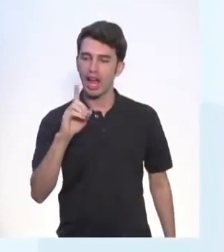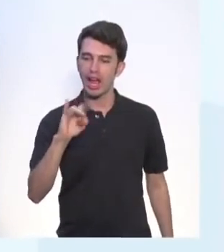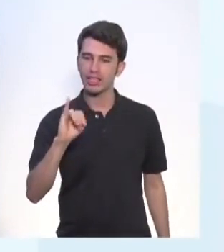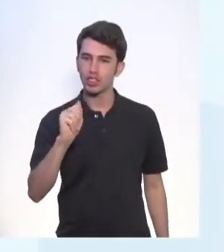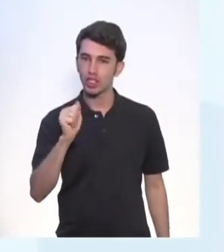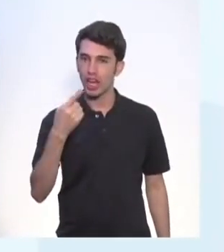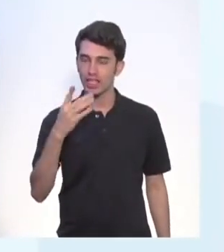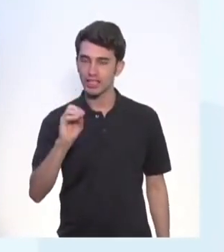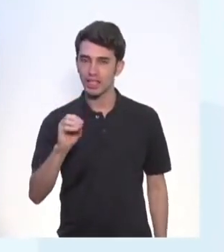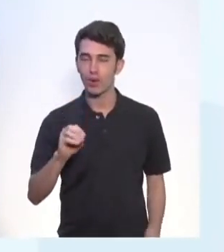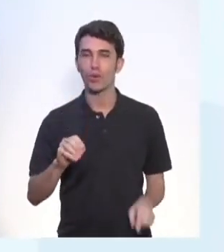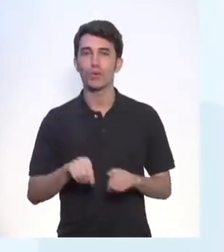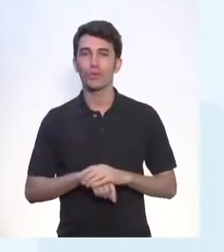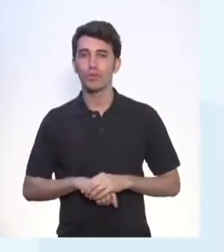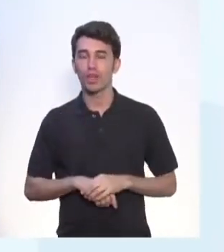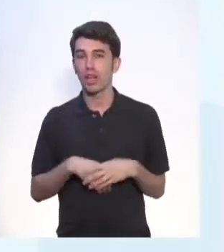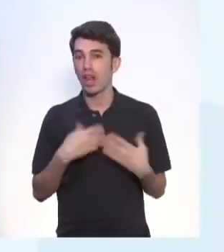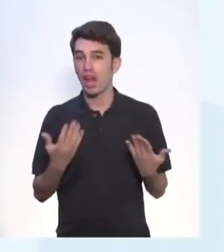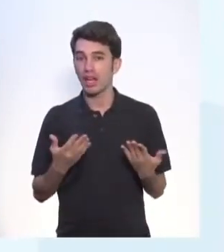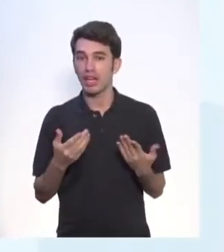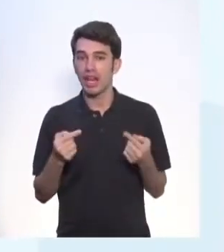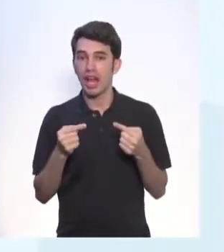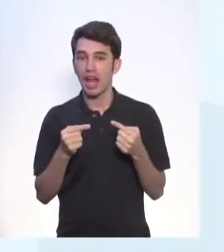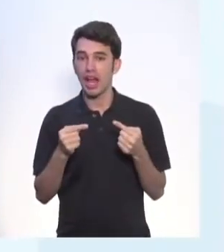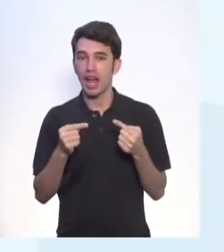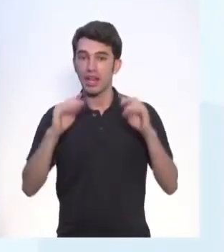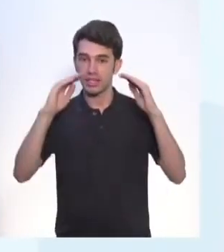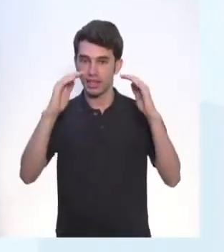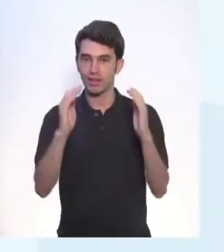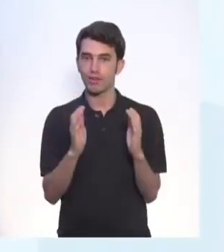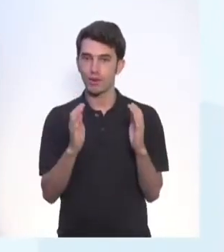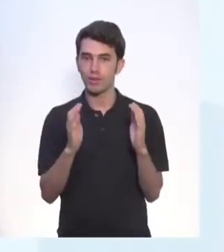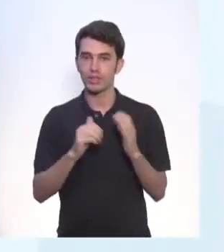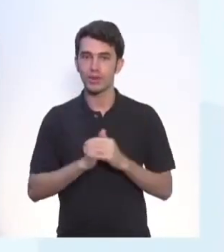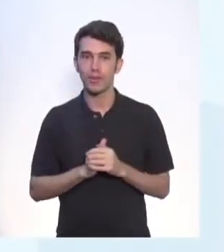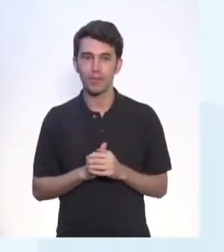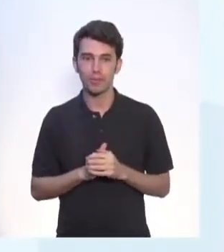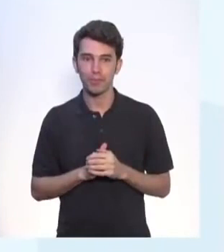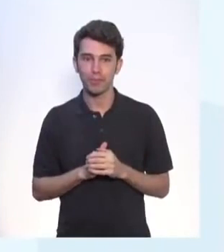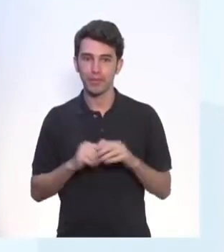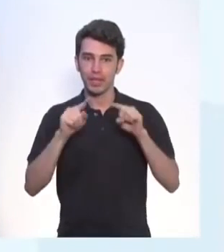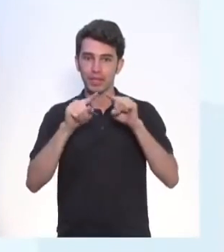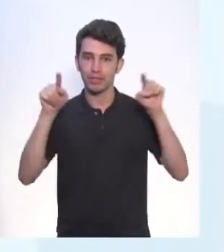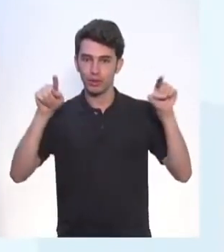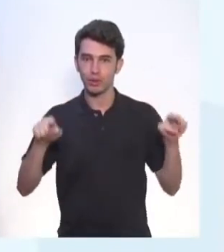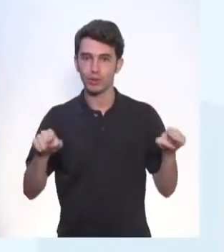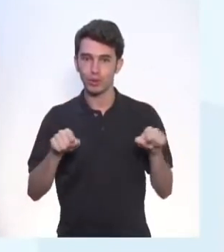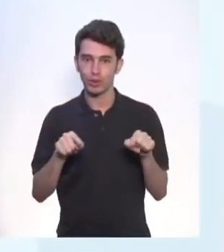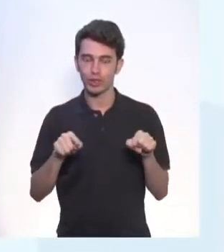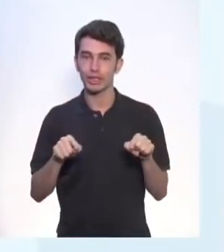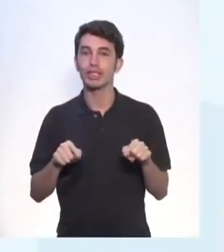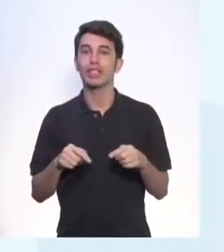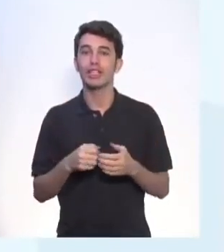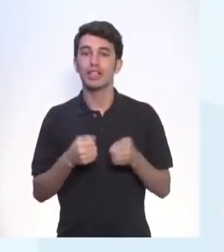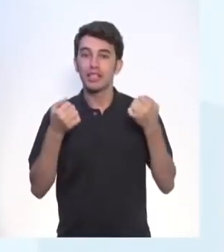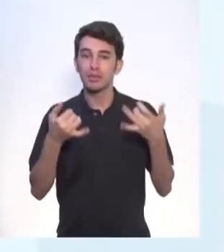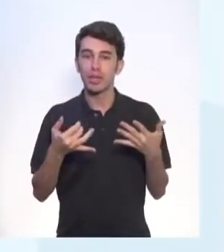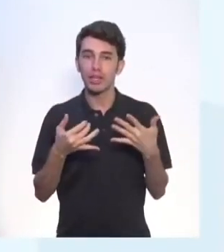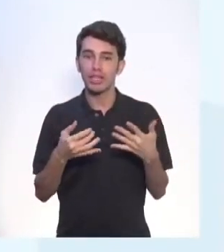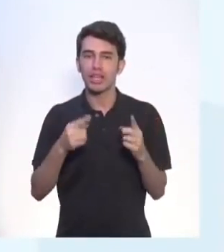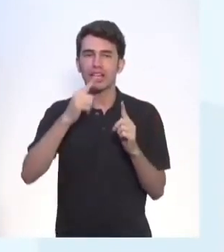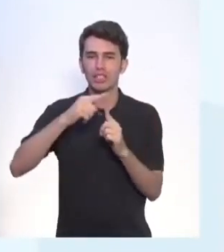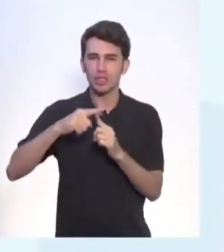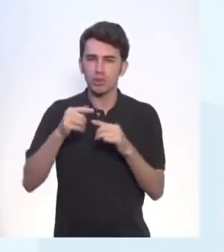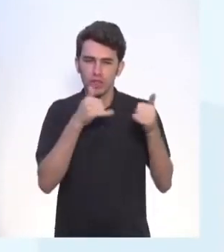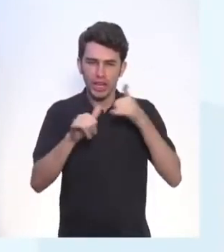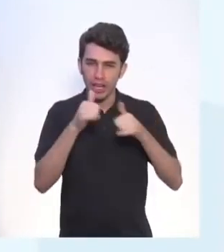Tipo de radiação, no caso aqui, aí aparece a informação entre os colchetes e parentes que eu comentei para vocês, tipo de